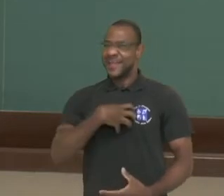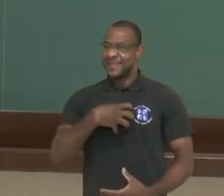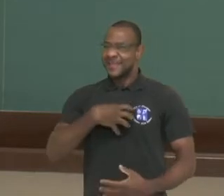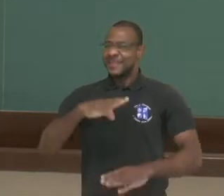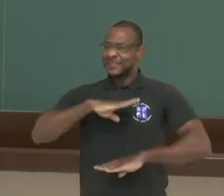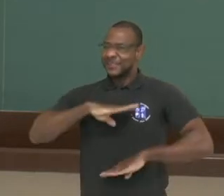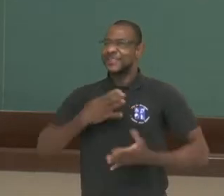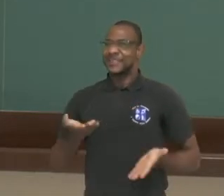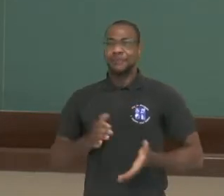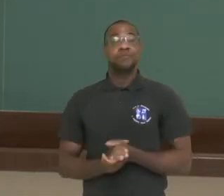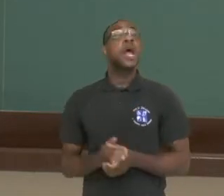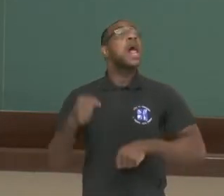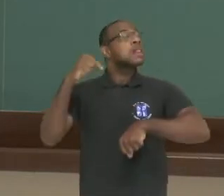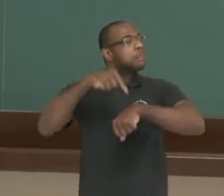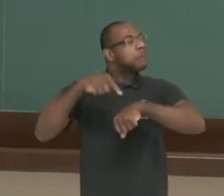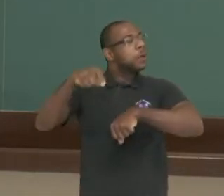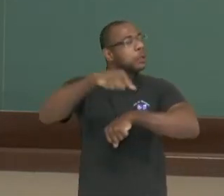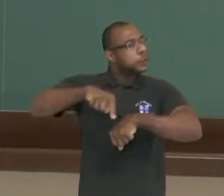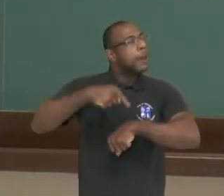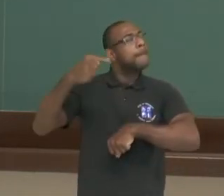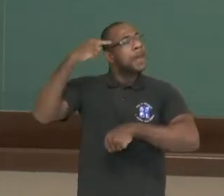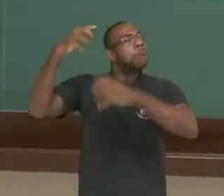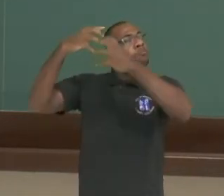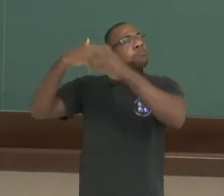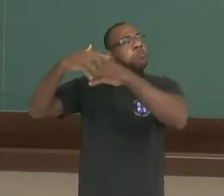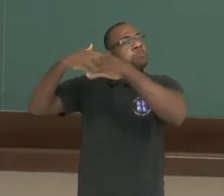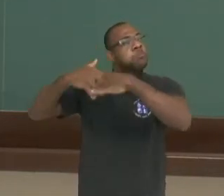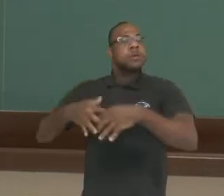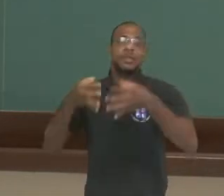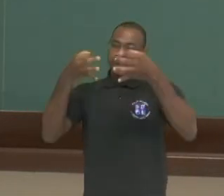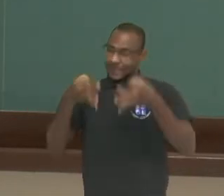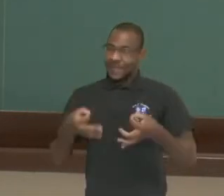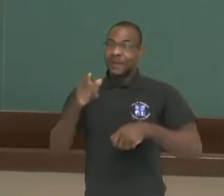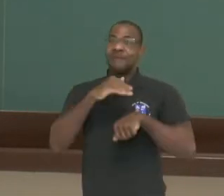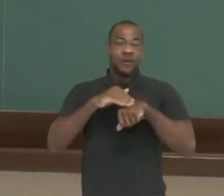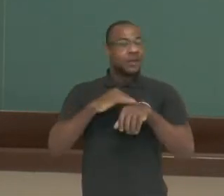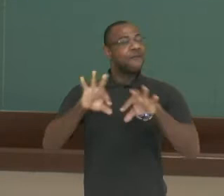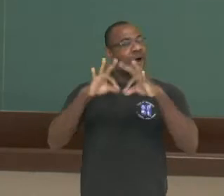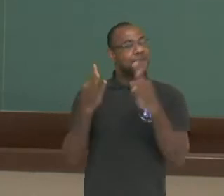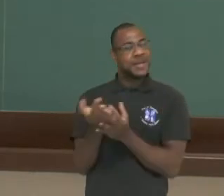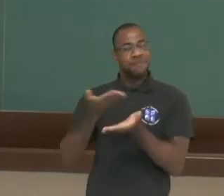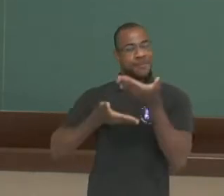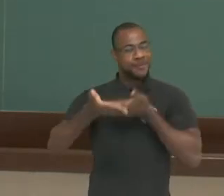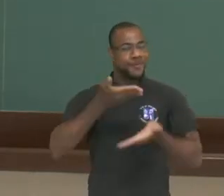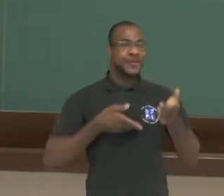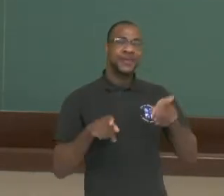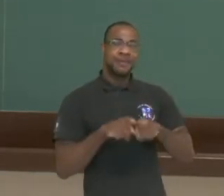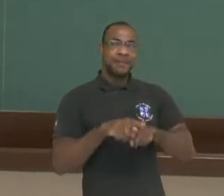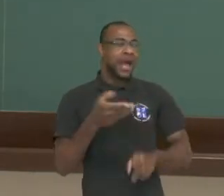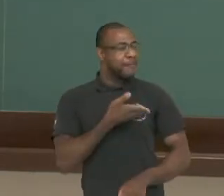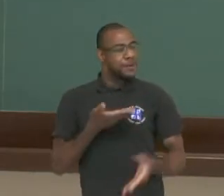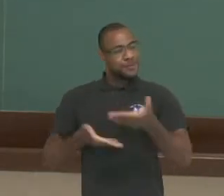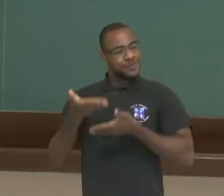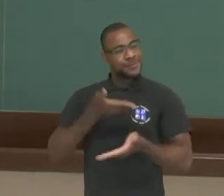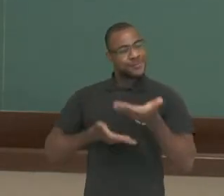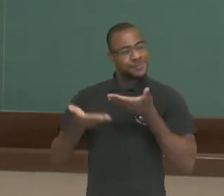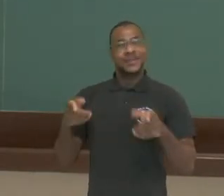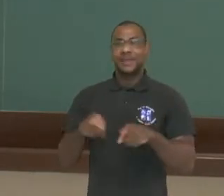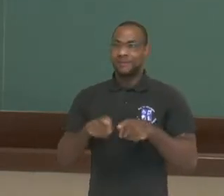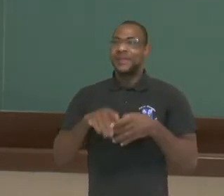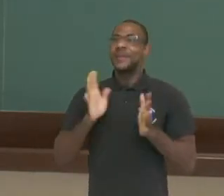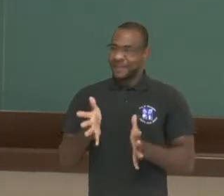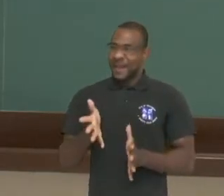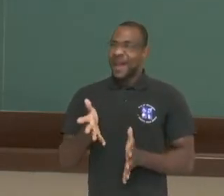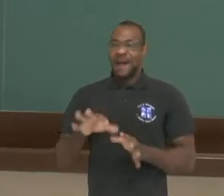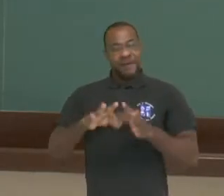Tudo bem, então, eu vou dar um tempinho aí para você pensar, com certeza você vai conversar aí com a família sobre isso, que mais alguém em casa deve ter